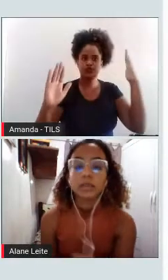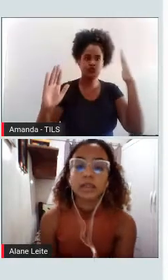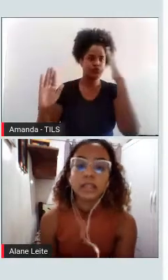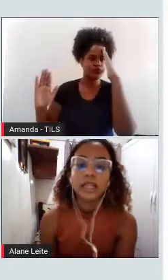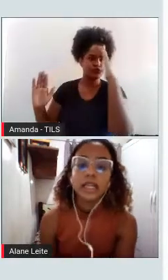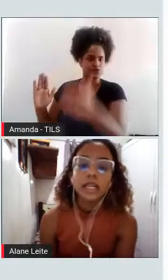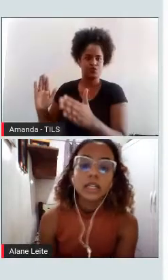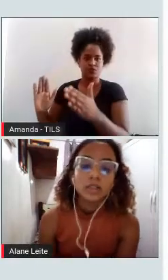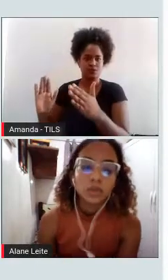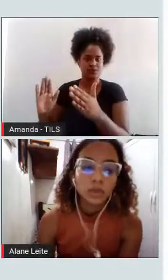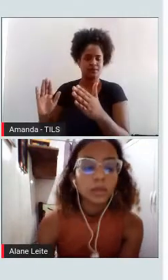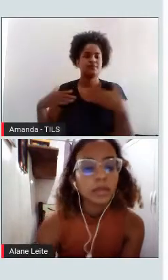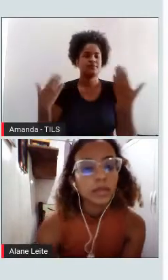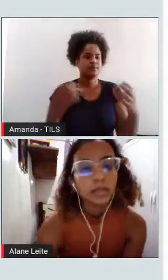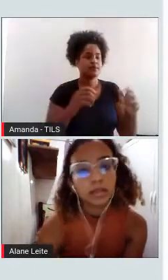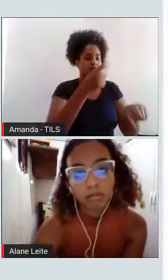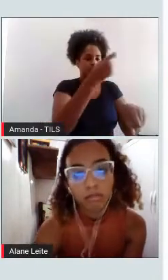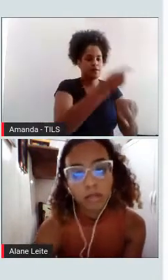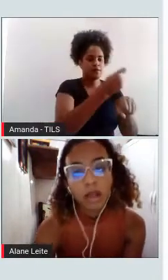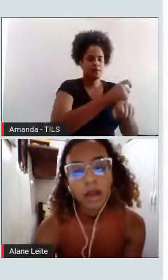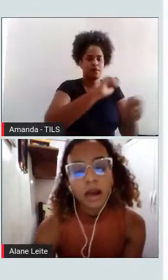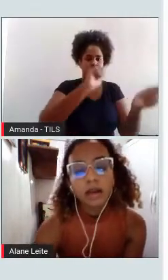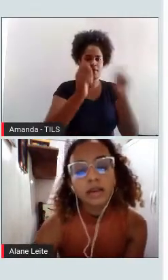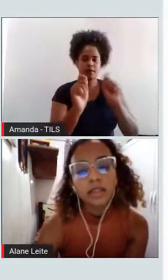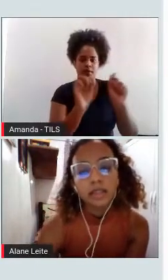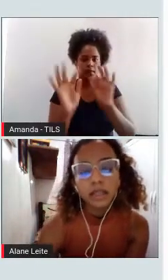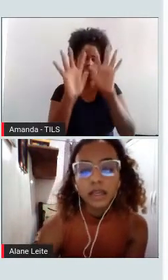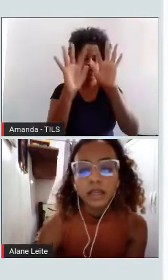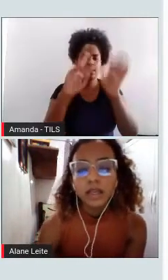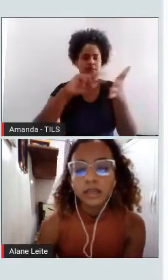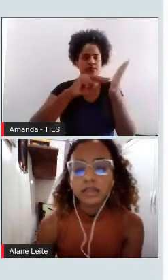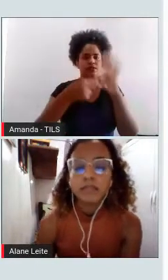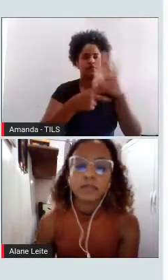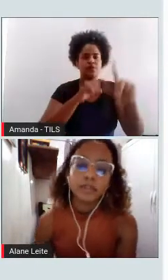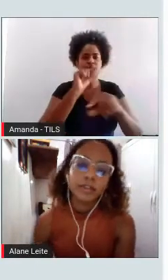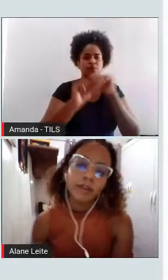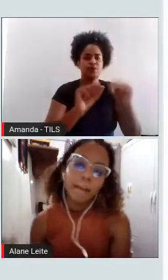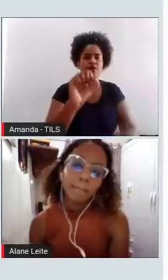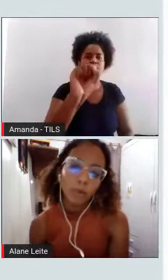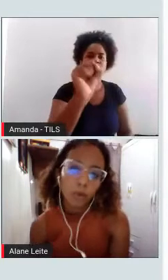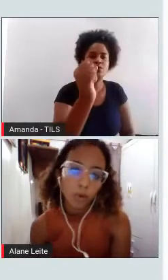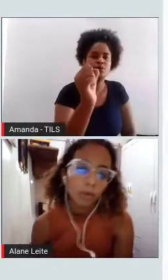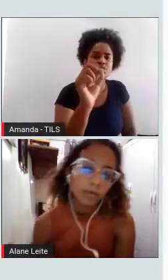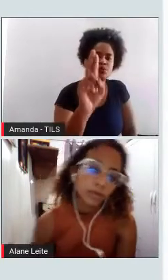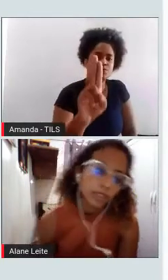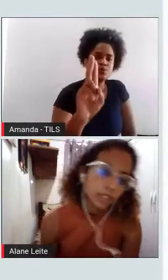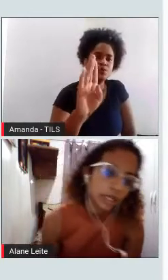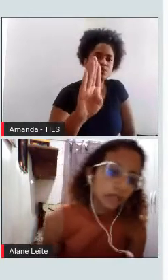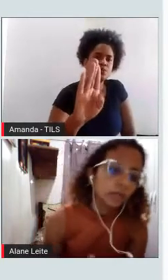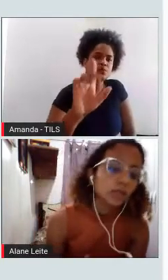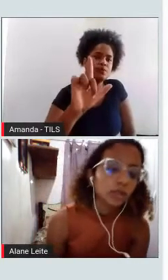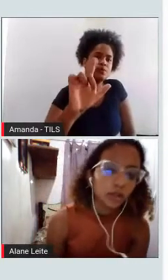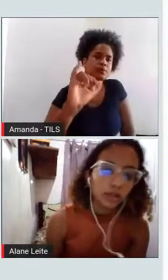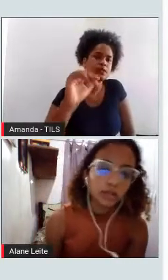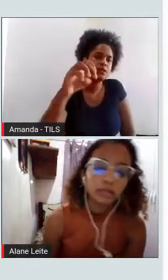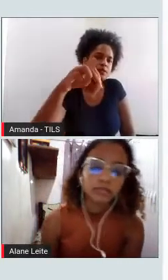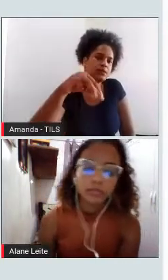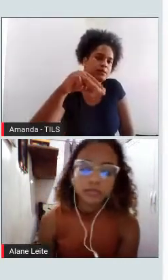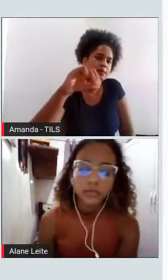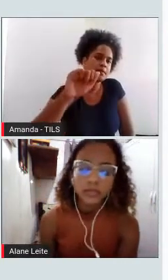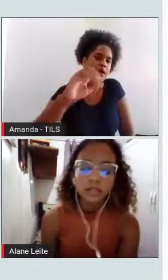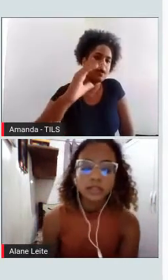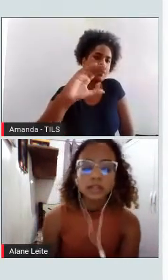gente vai chamar de sublimação. Agora, se for de vapor para o estado